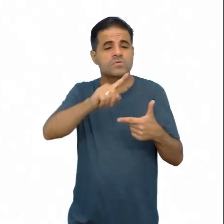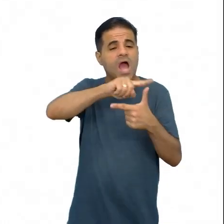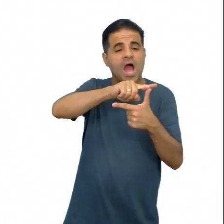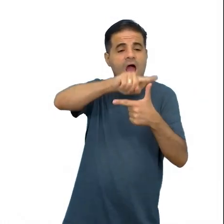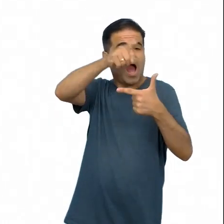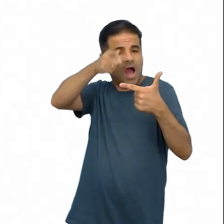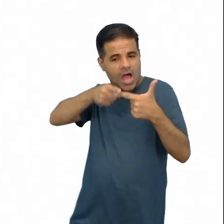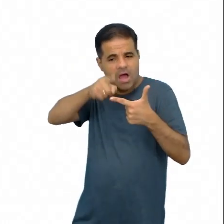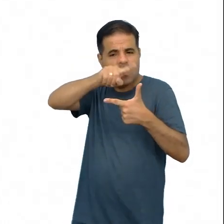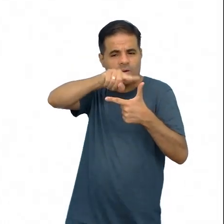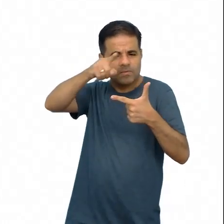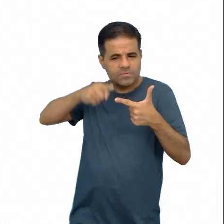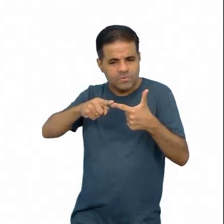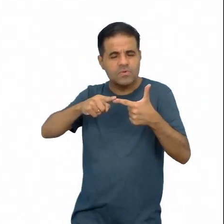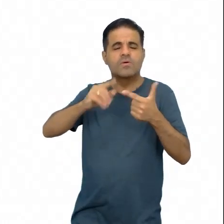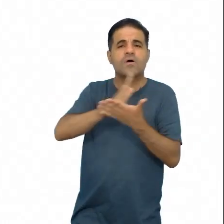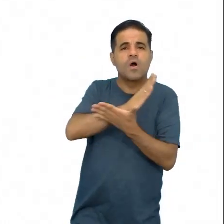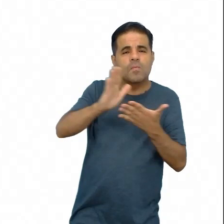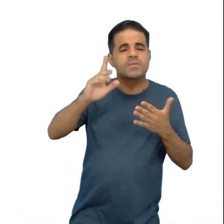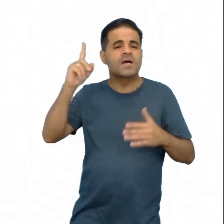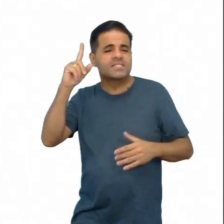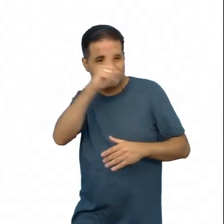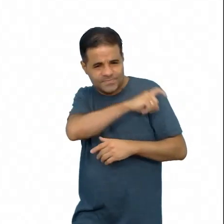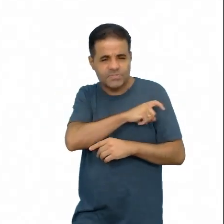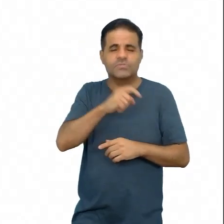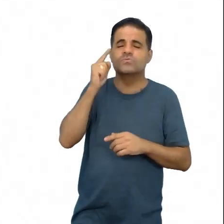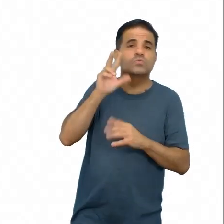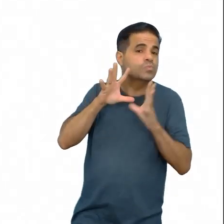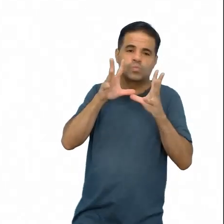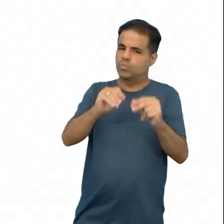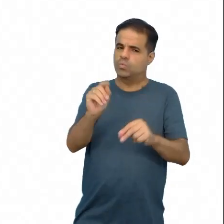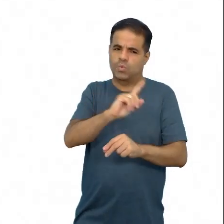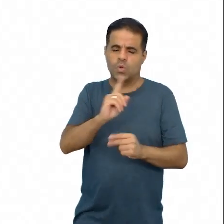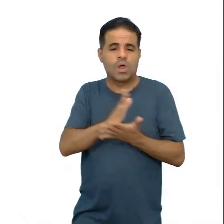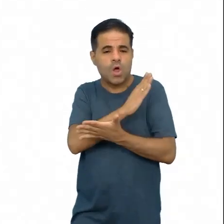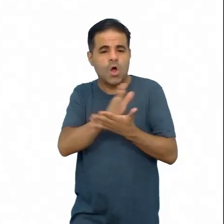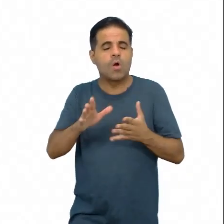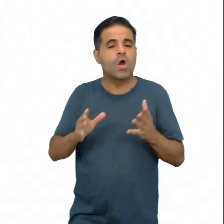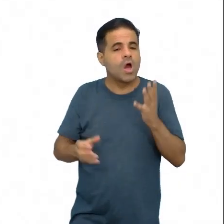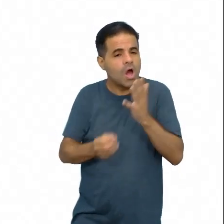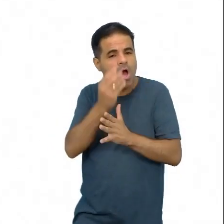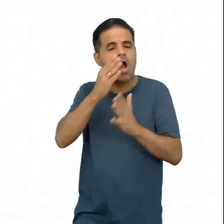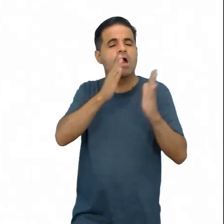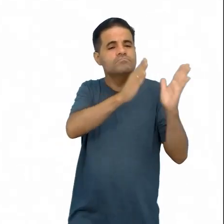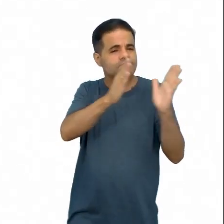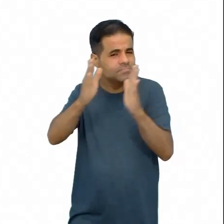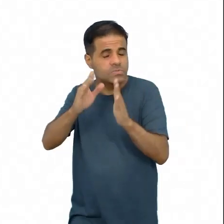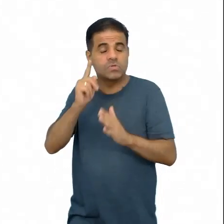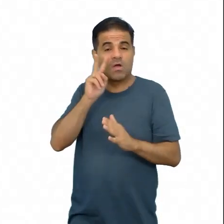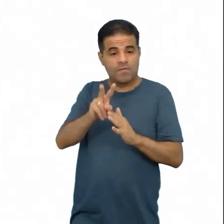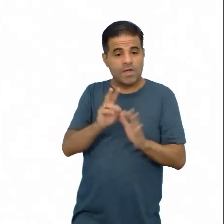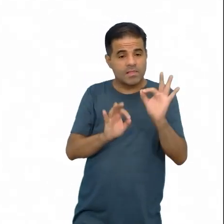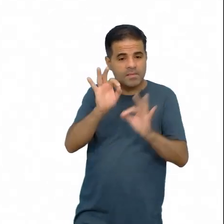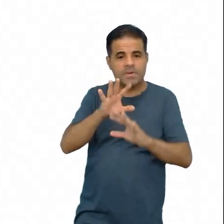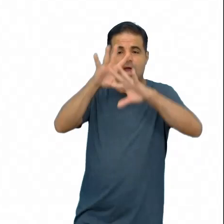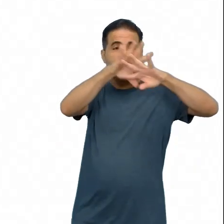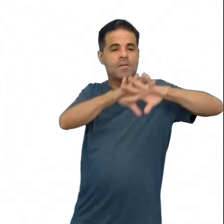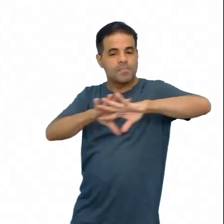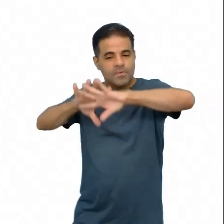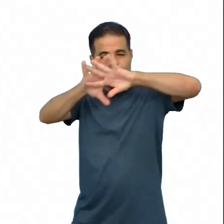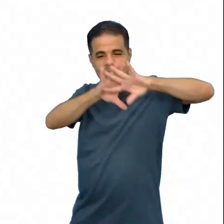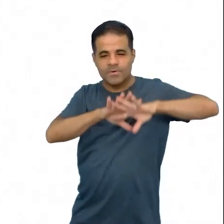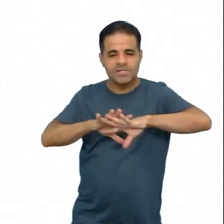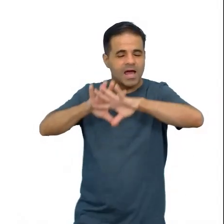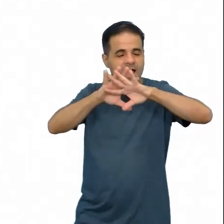retos, do que figuras um pouquinho mais complexas aí para a gente. Não são todas que elas conseguem formar bonitinho, mas quando você faz um mosaico, aí